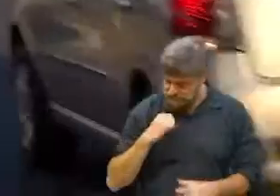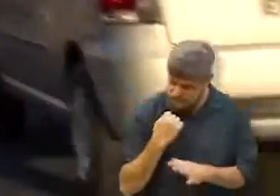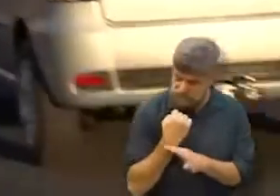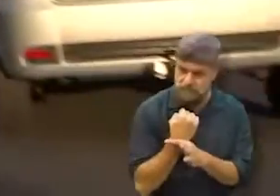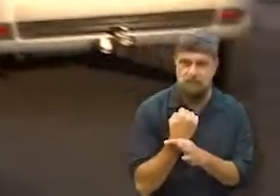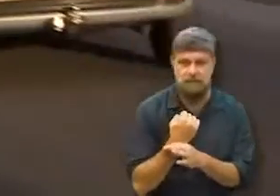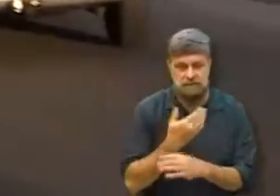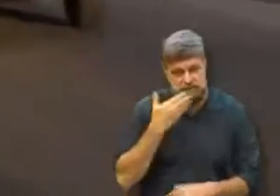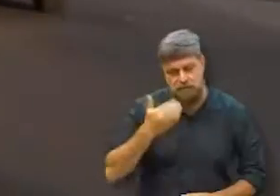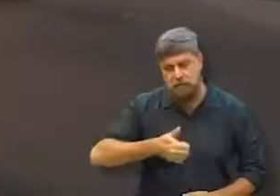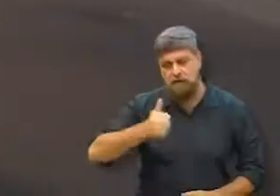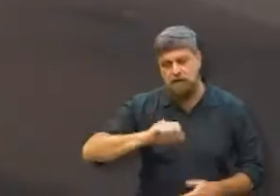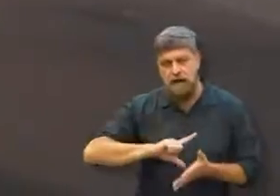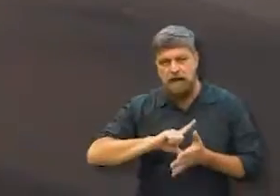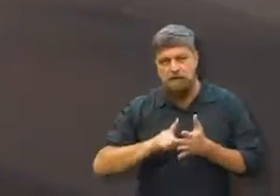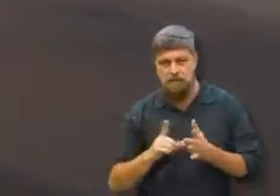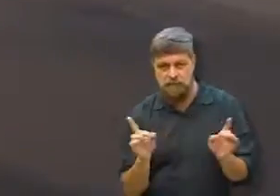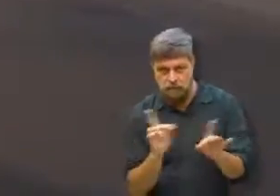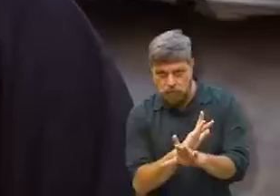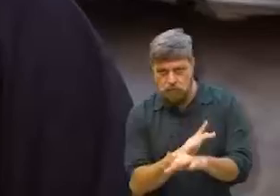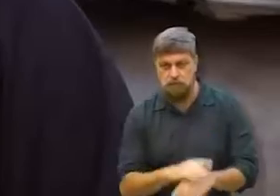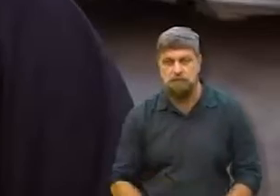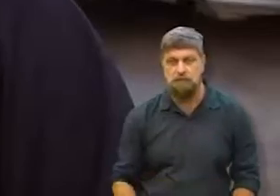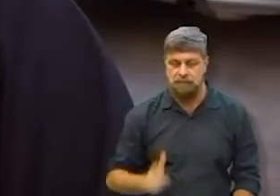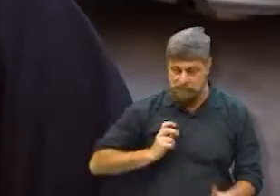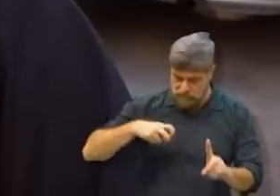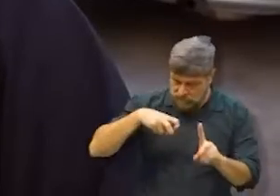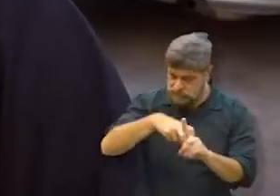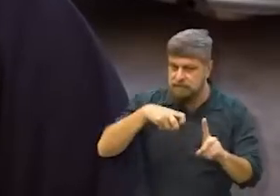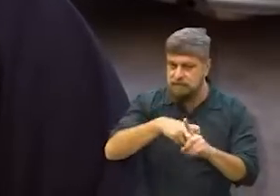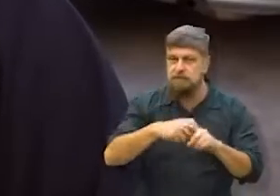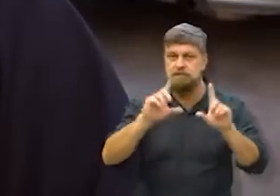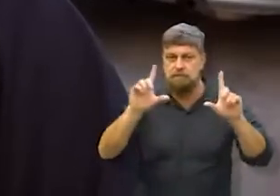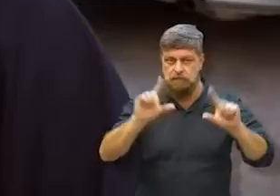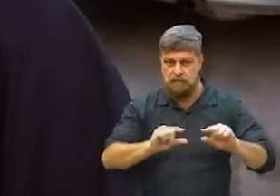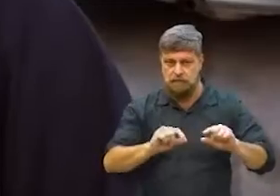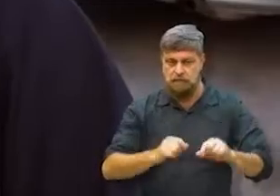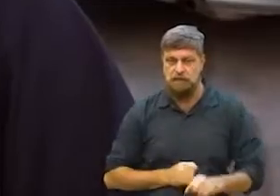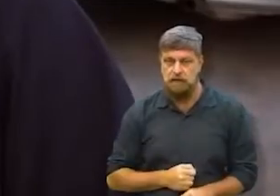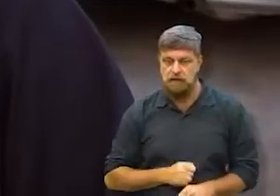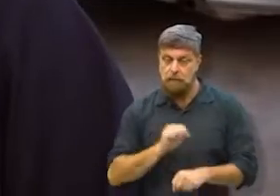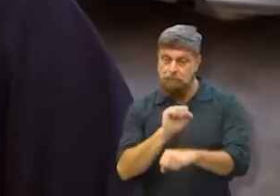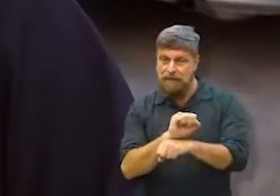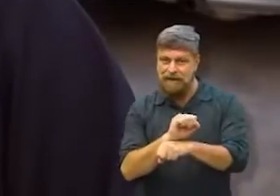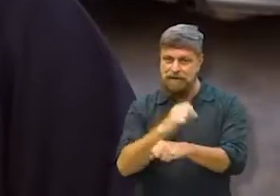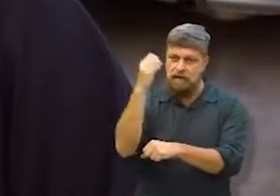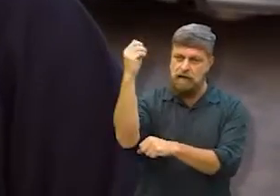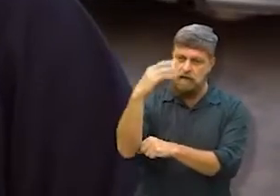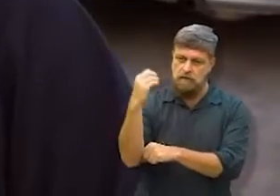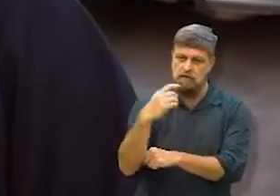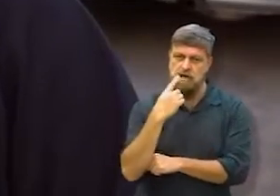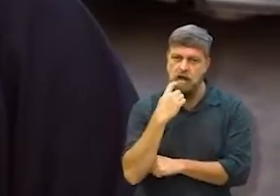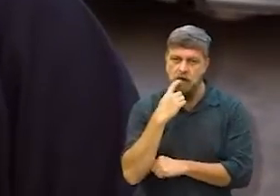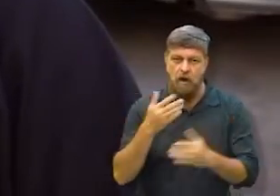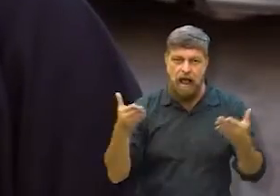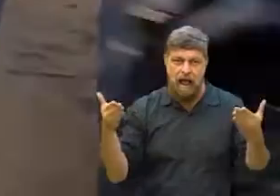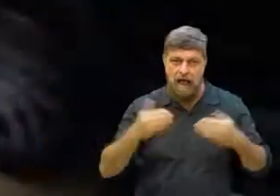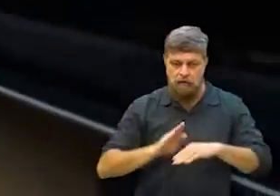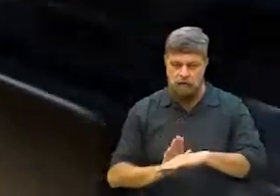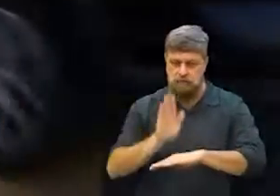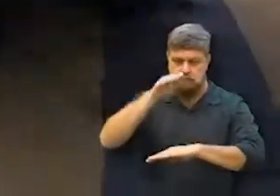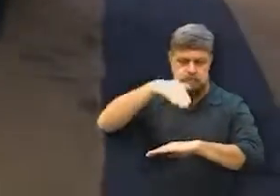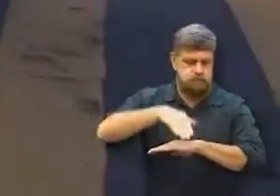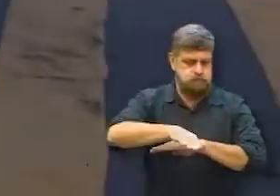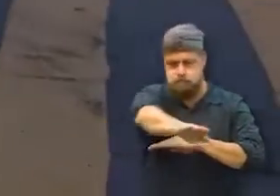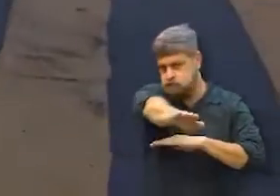mais segurança após as intervenções. Vai sair menos acidente, porque eles vão ter que parar no sinal, né? E depois, agora, como